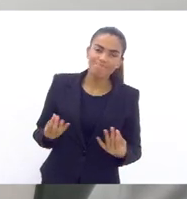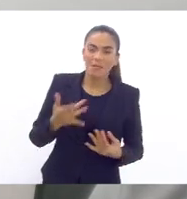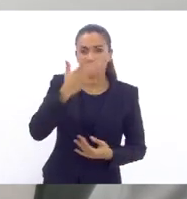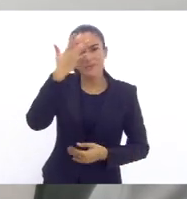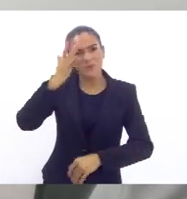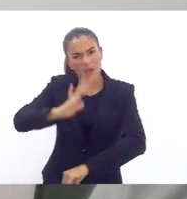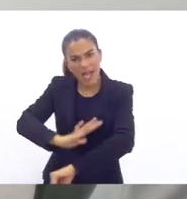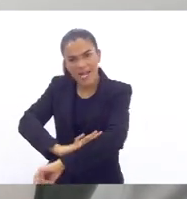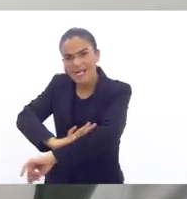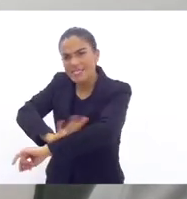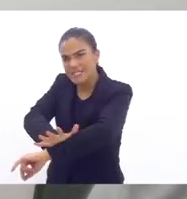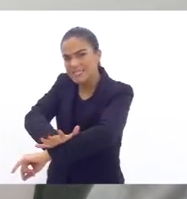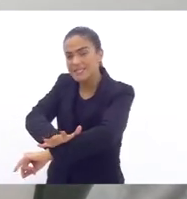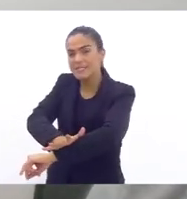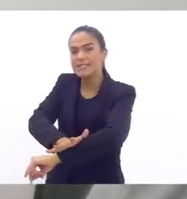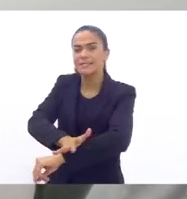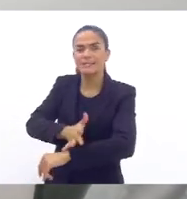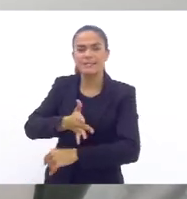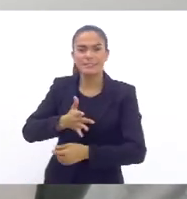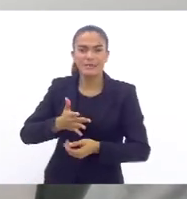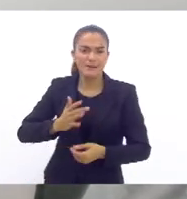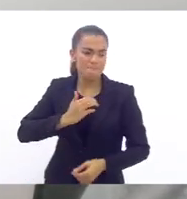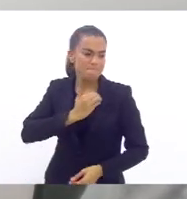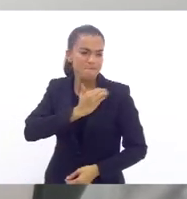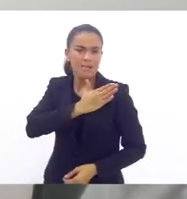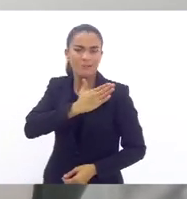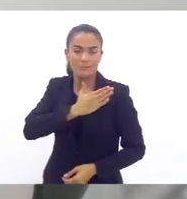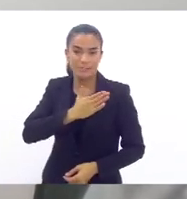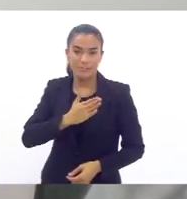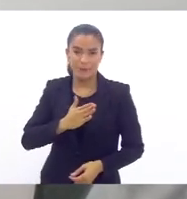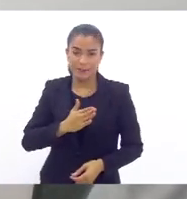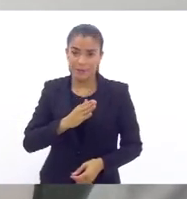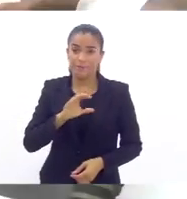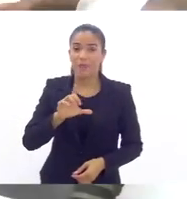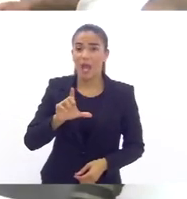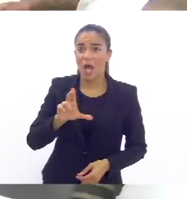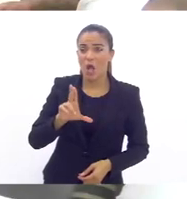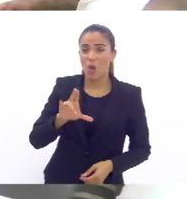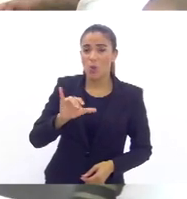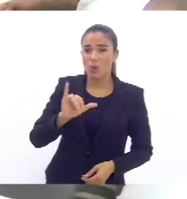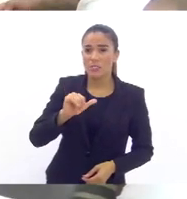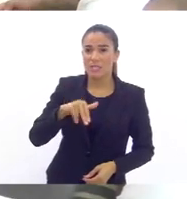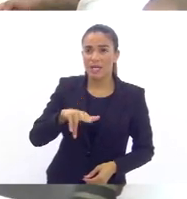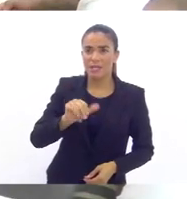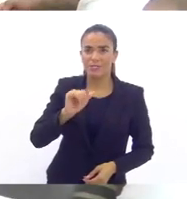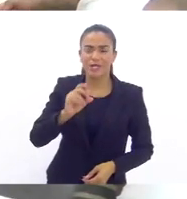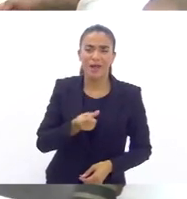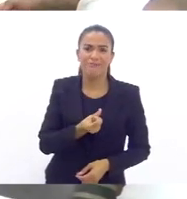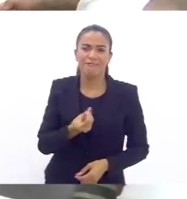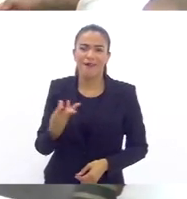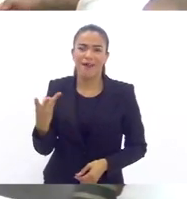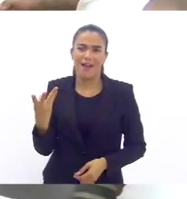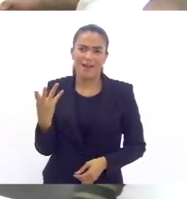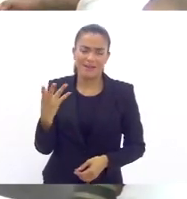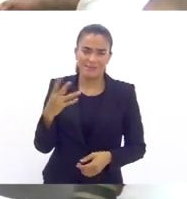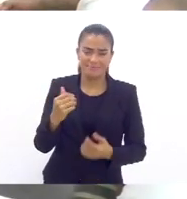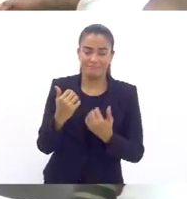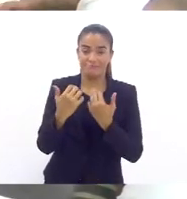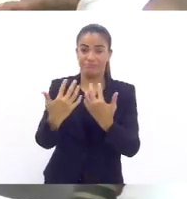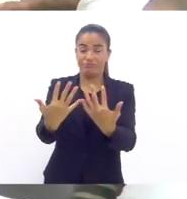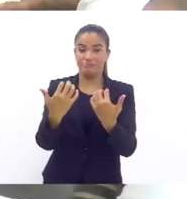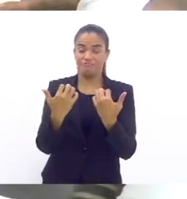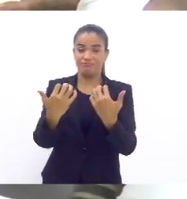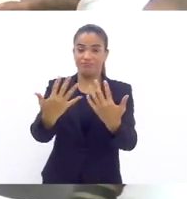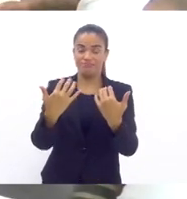racistas né nos seus preconceituosos a Luciana inclusive já foi pauta de várias sessões aqui eu tô aqui há três meses já ouvi o nome da